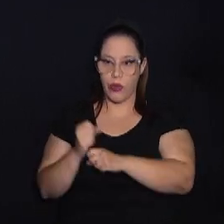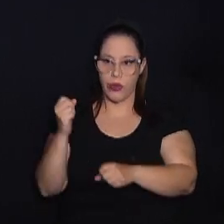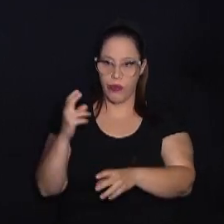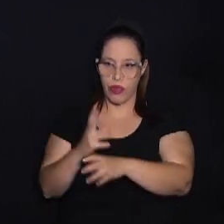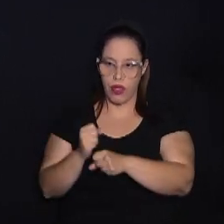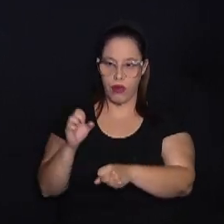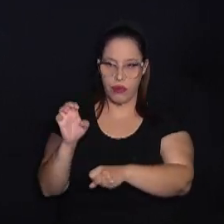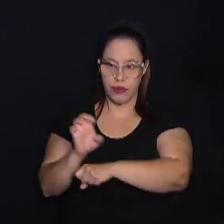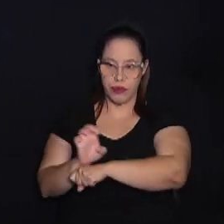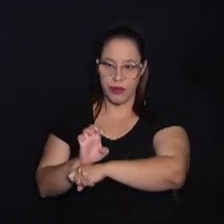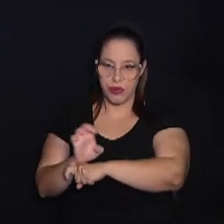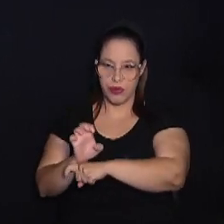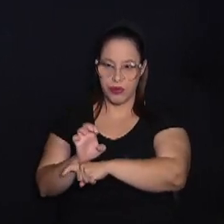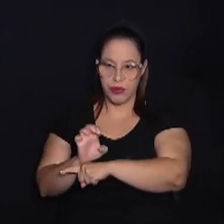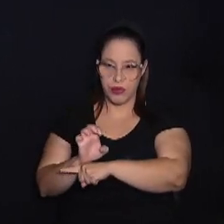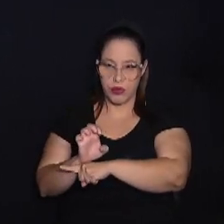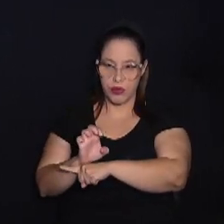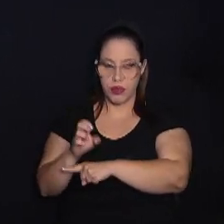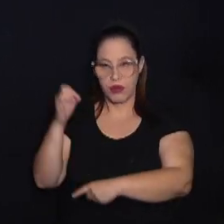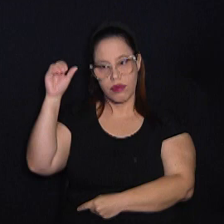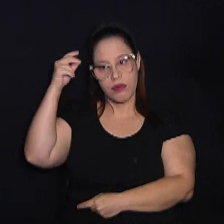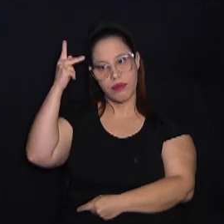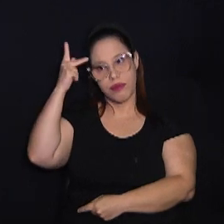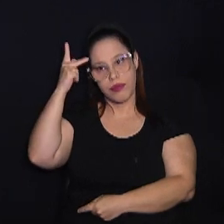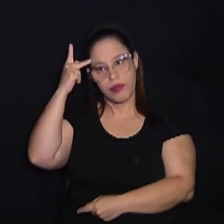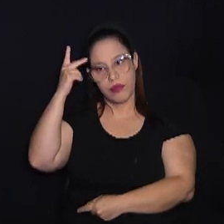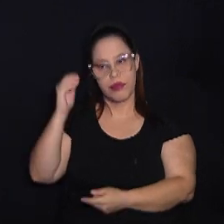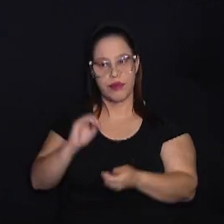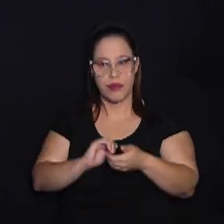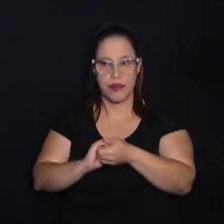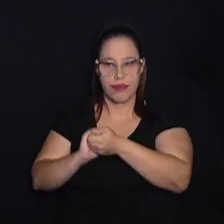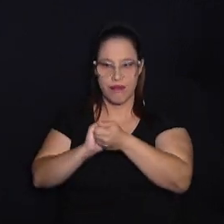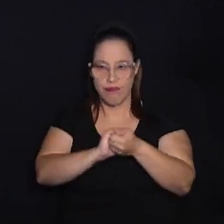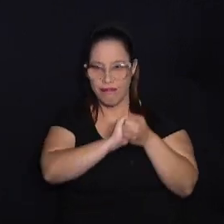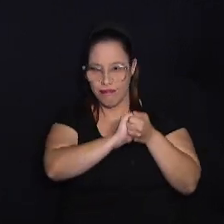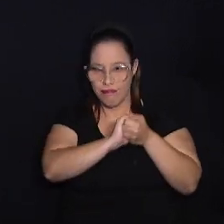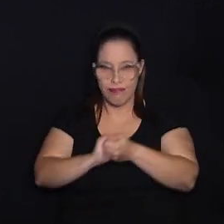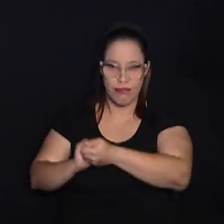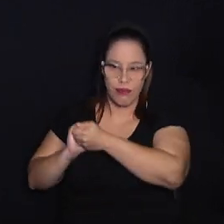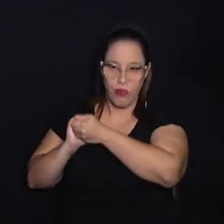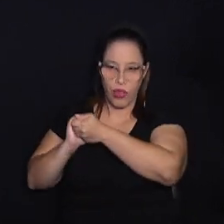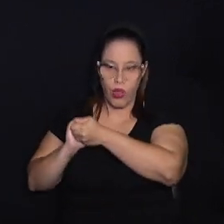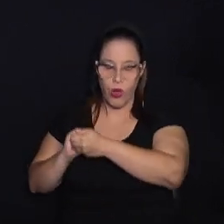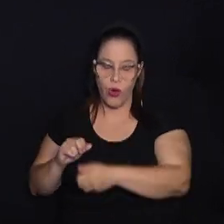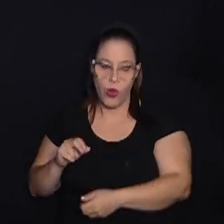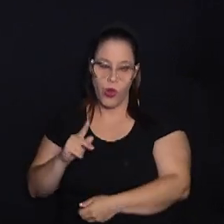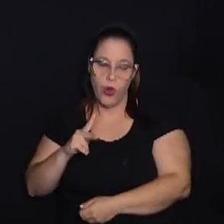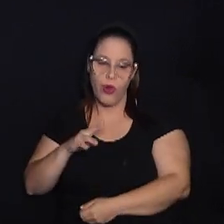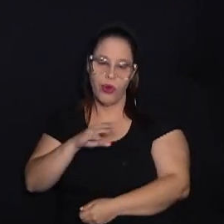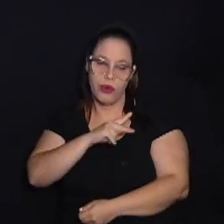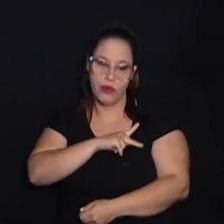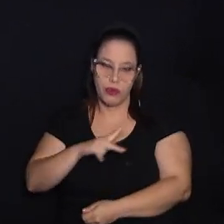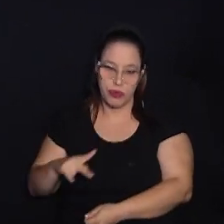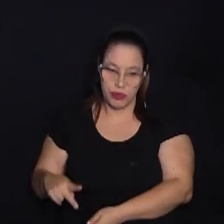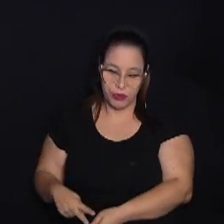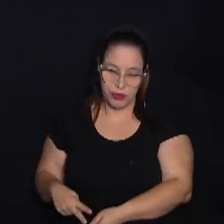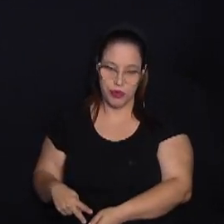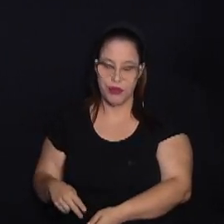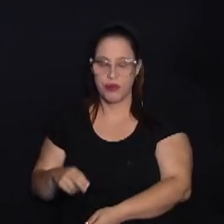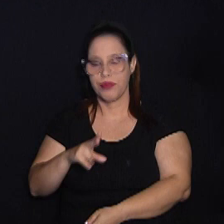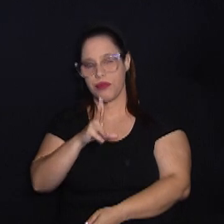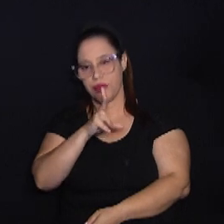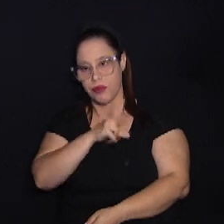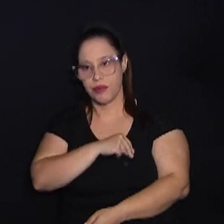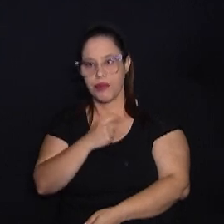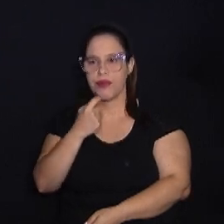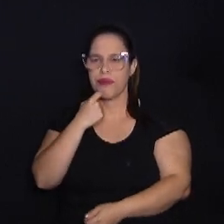se não disser nacional. Quero também cumprimentar o Luiz Rocinho, né? Aqui, olha, Câmara Municipal de